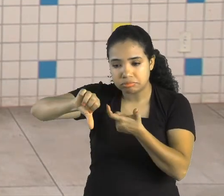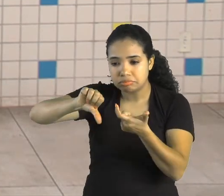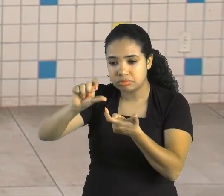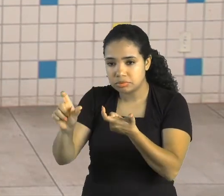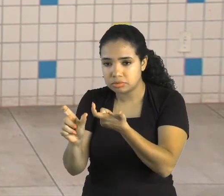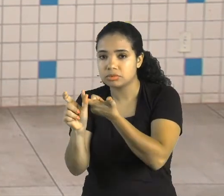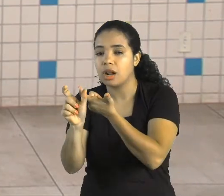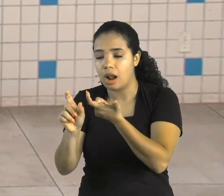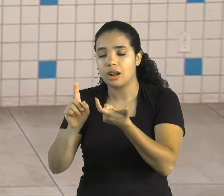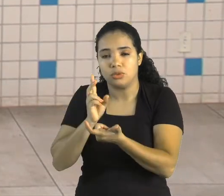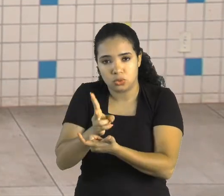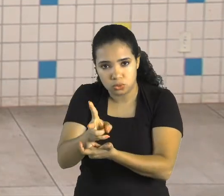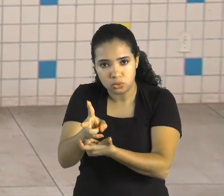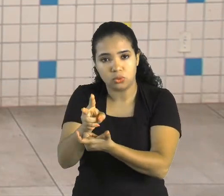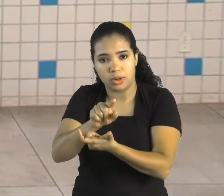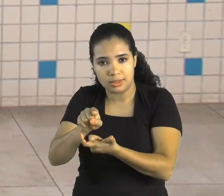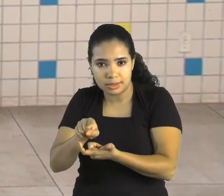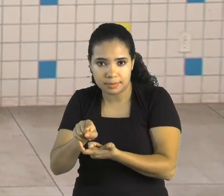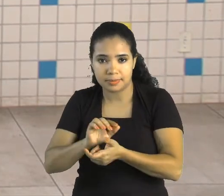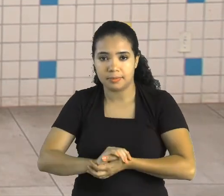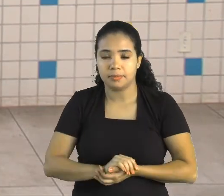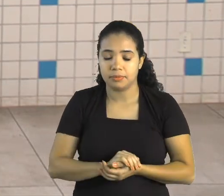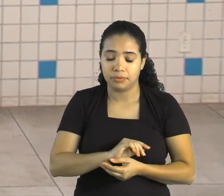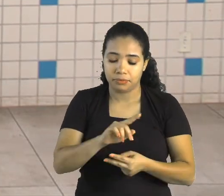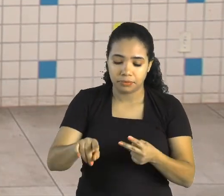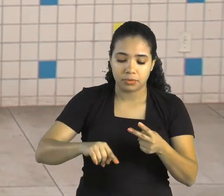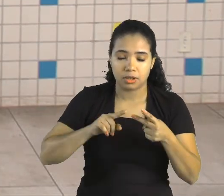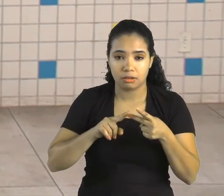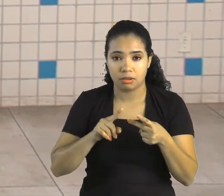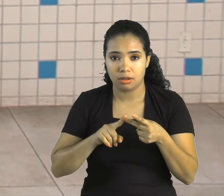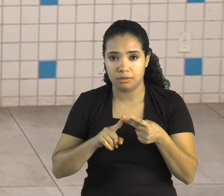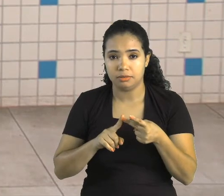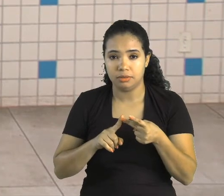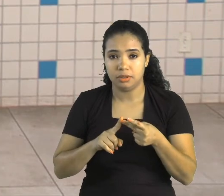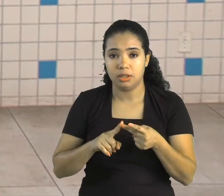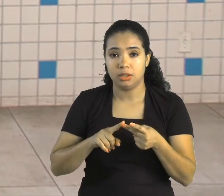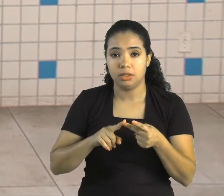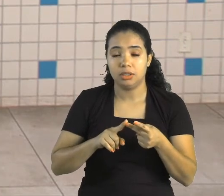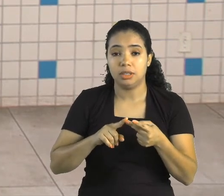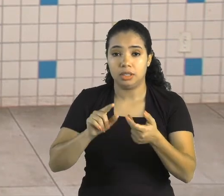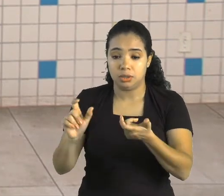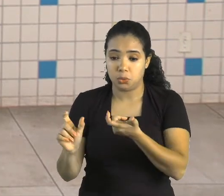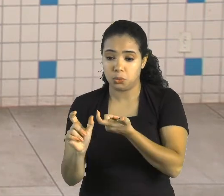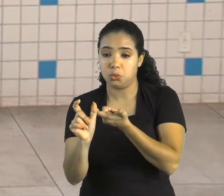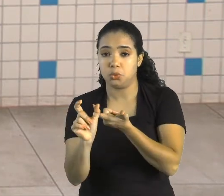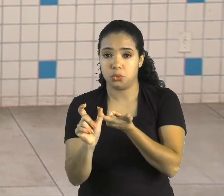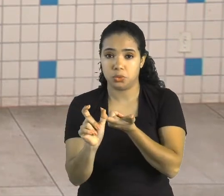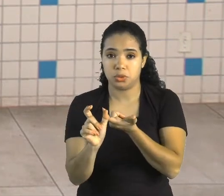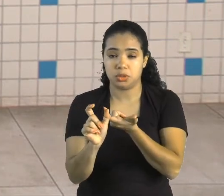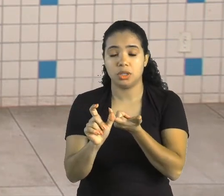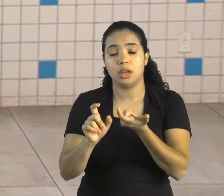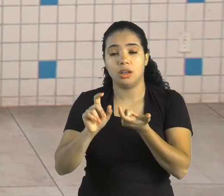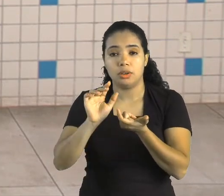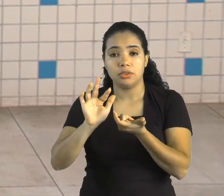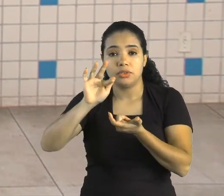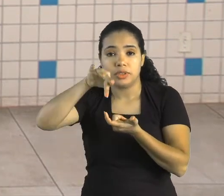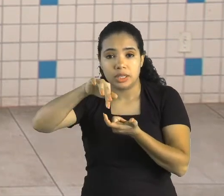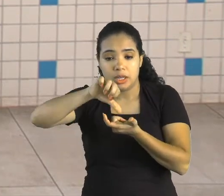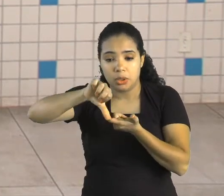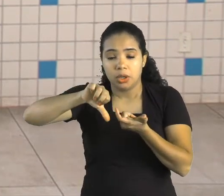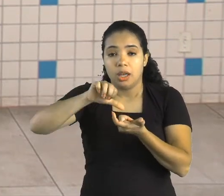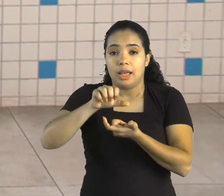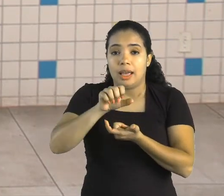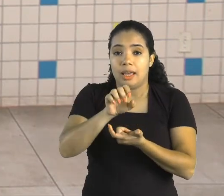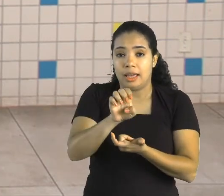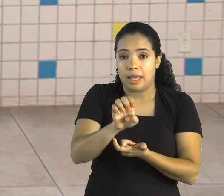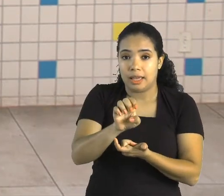Z, certinho? A segunda dica, quando os sufixos terminam em es